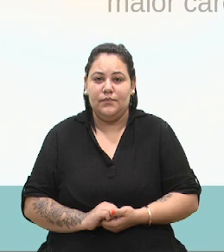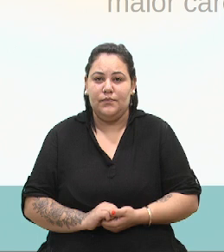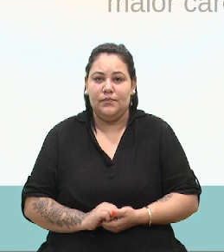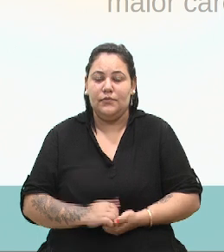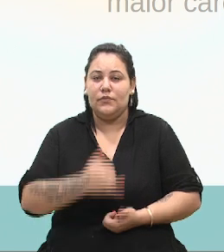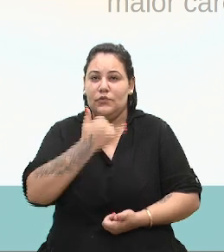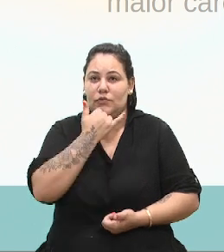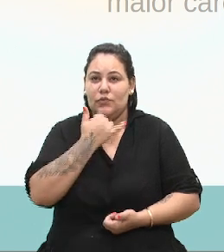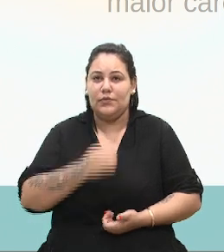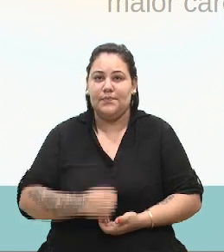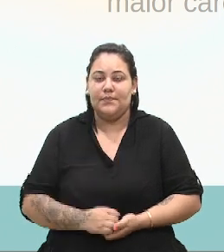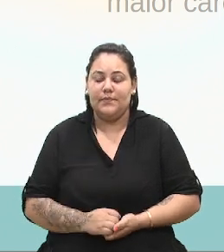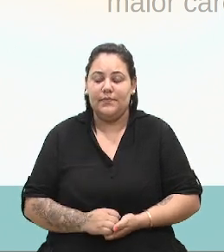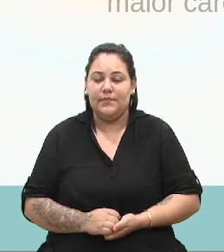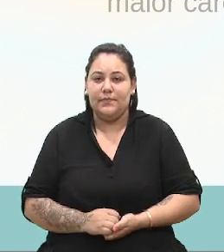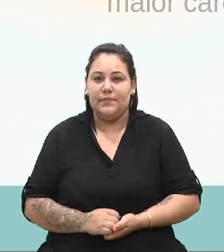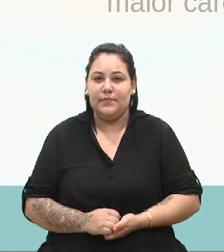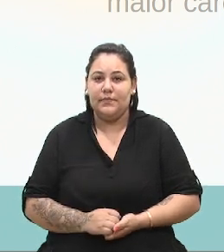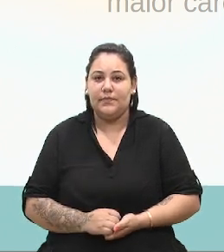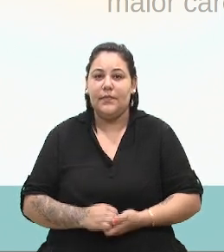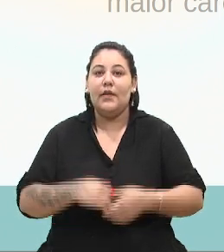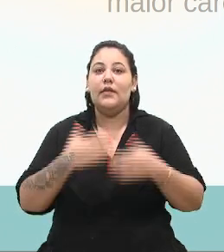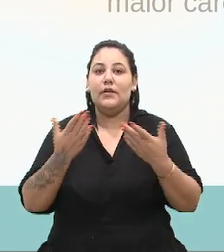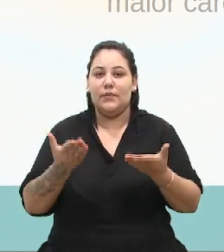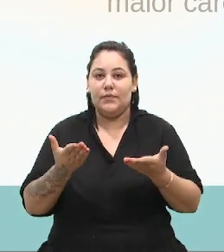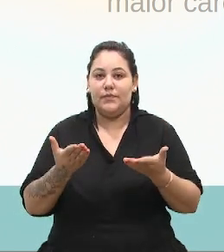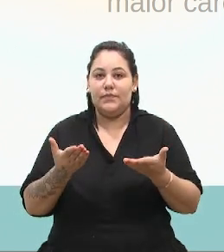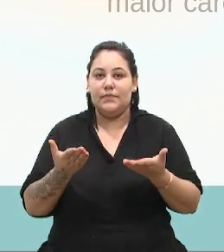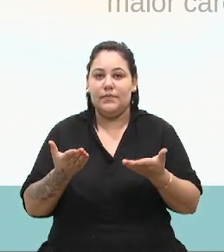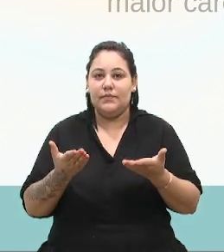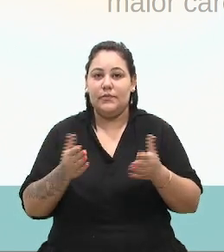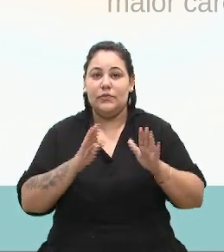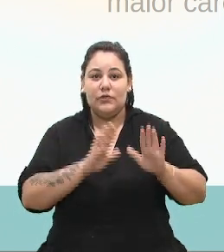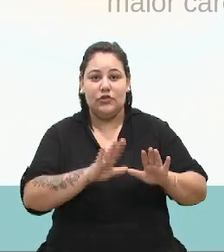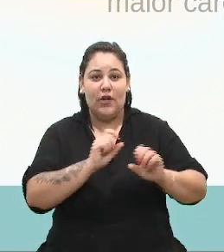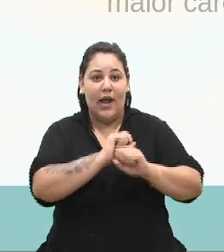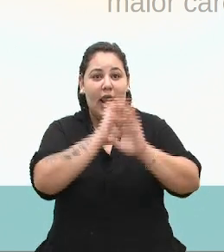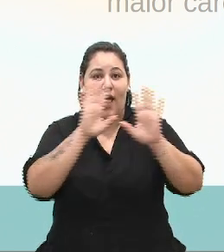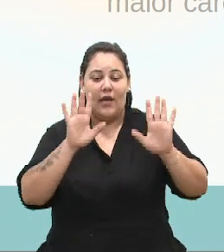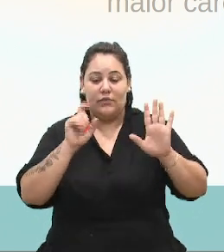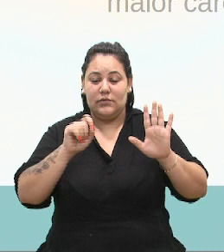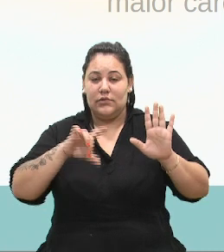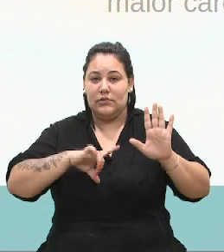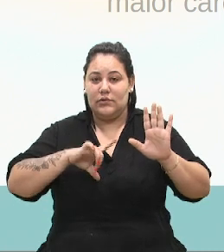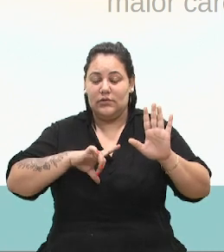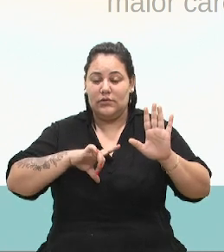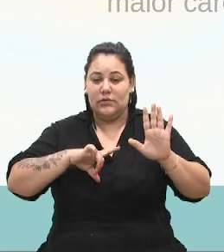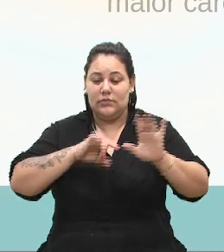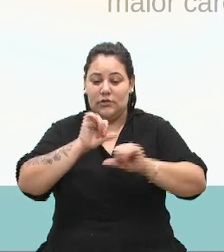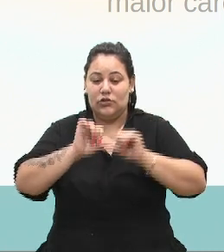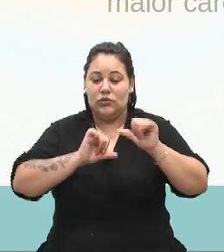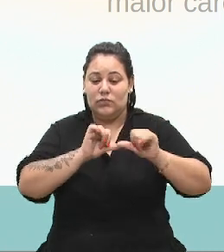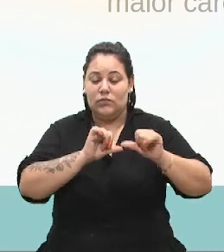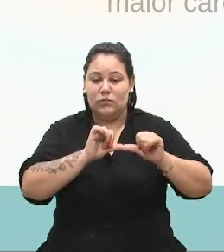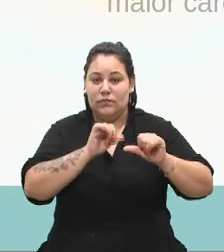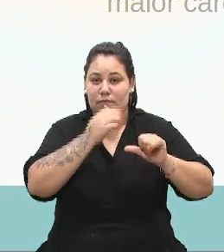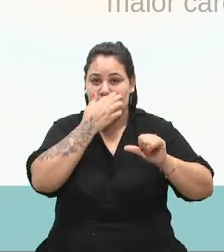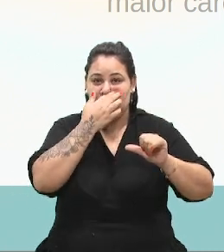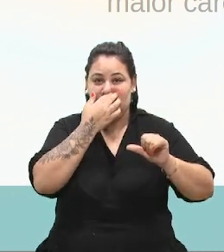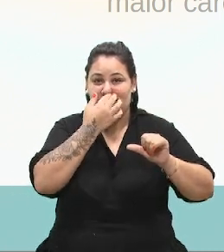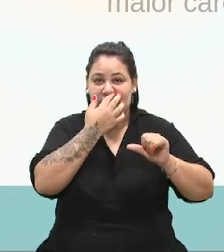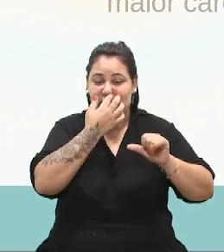Perdão. Muito obrigado. Então, fica claro que existe uma inversão na oferta de médicos em relação à